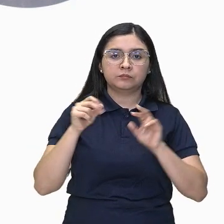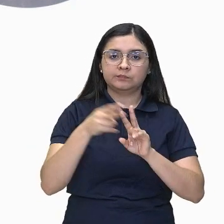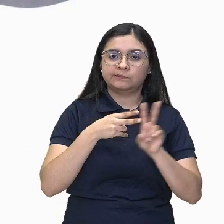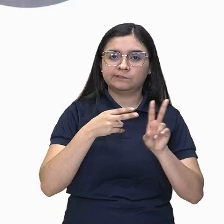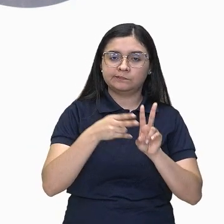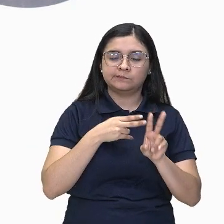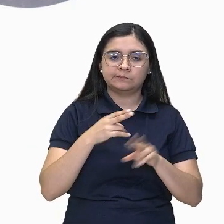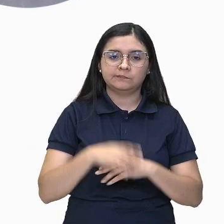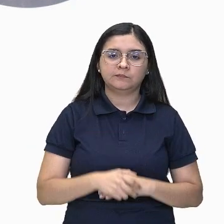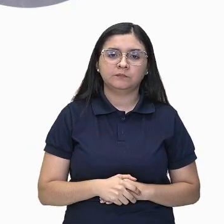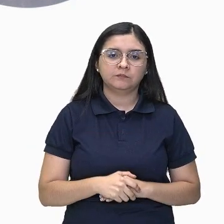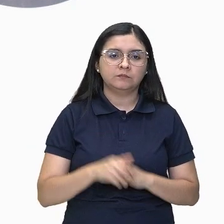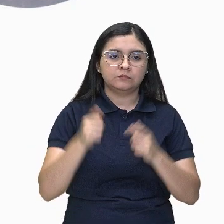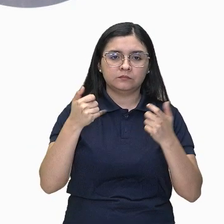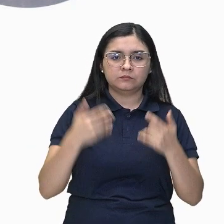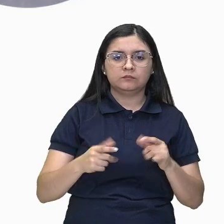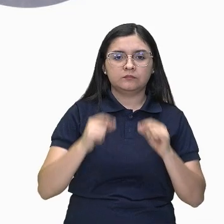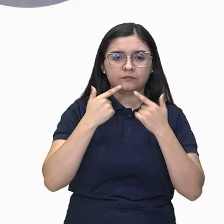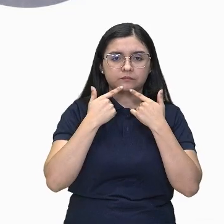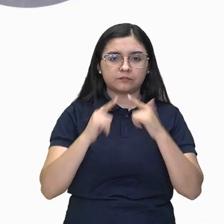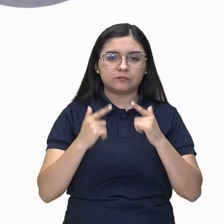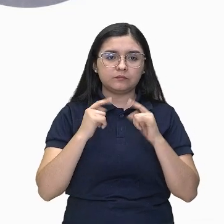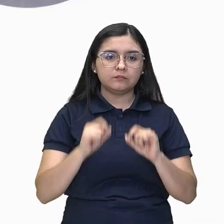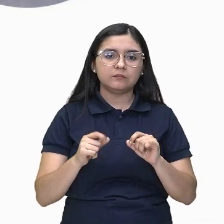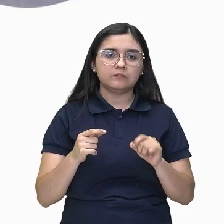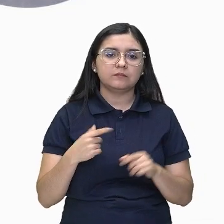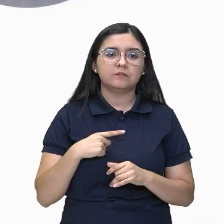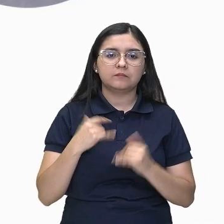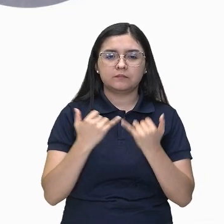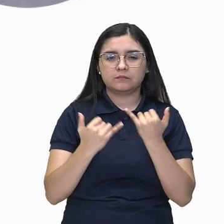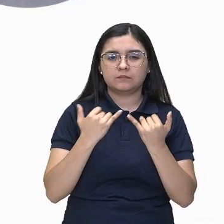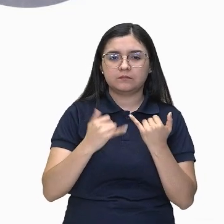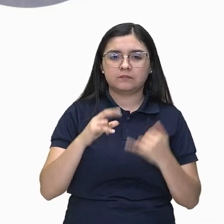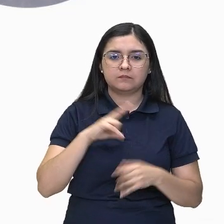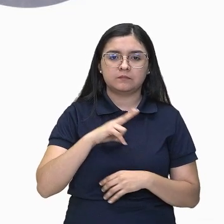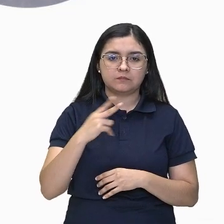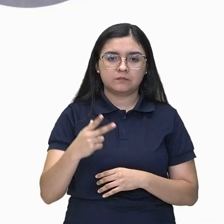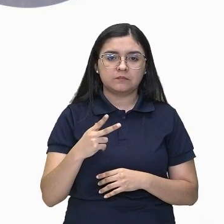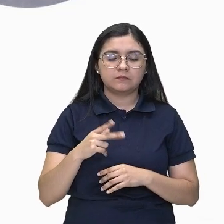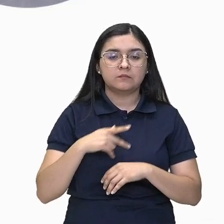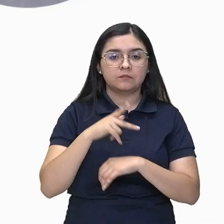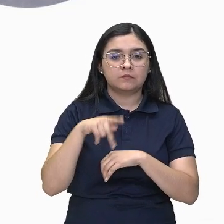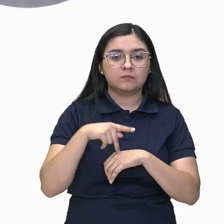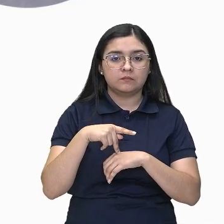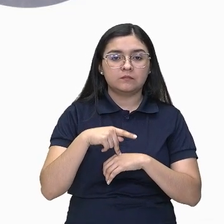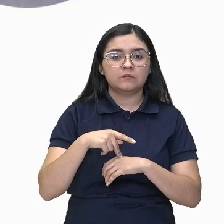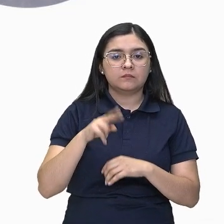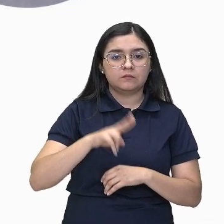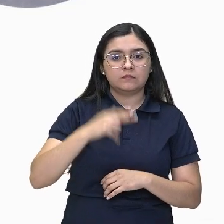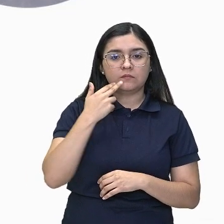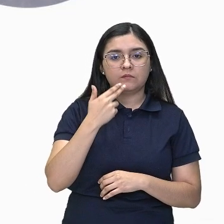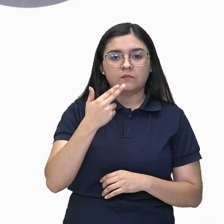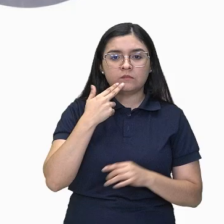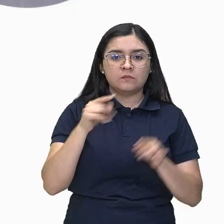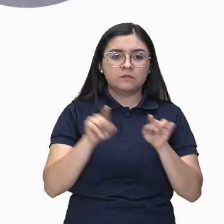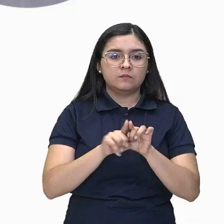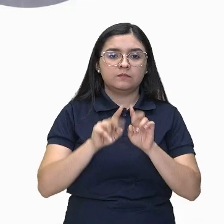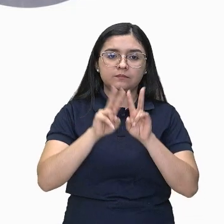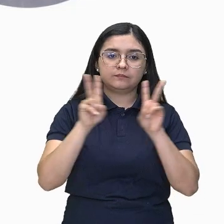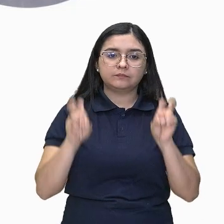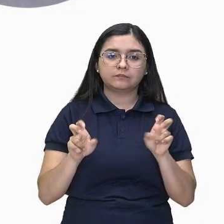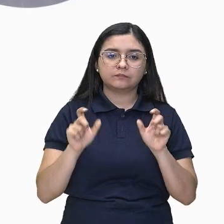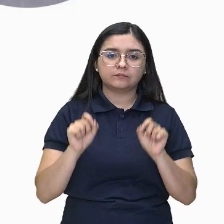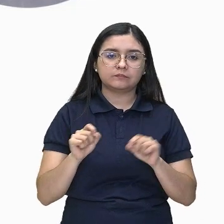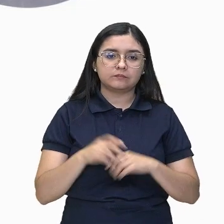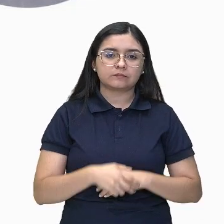tá? Retratarem uma linguagem mais próxima possível do português falado no país. Temáticas intimamente ligadas ao Brasil. Lembrando